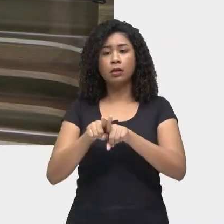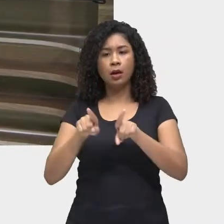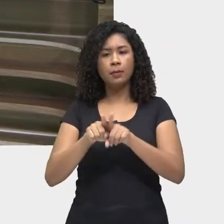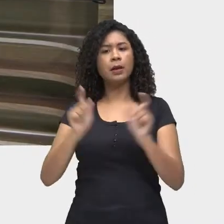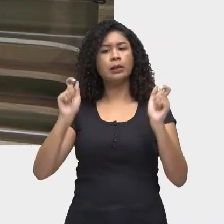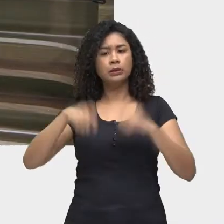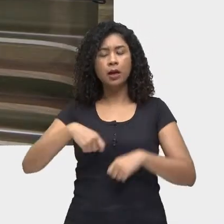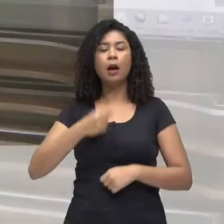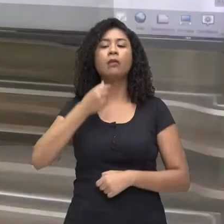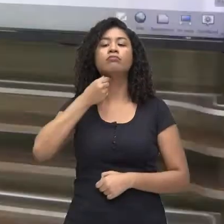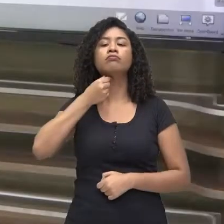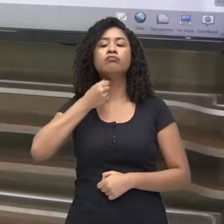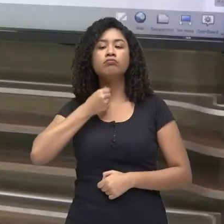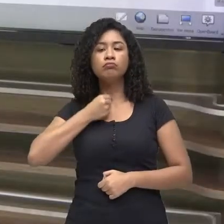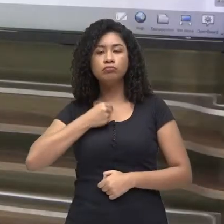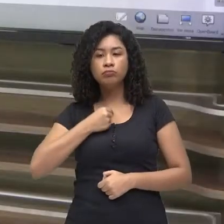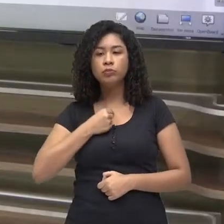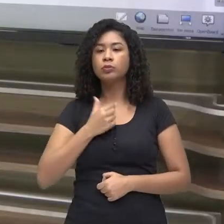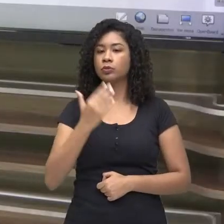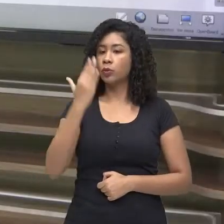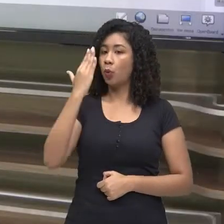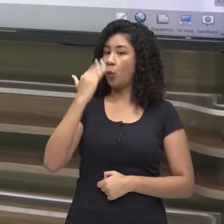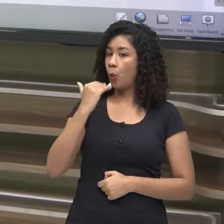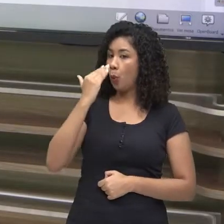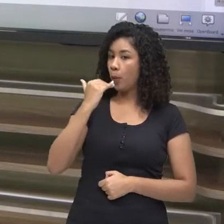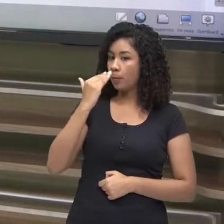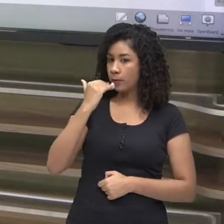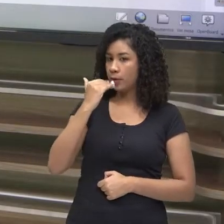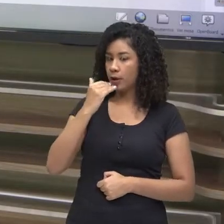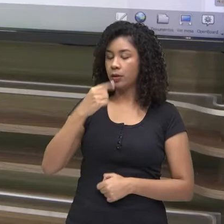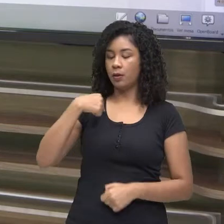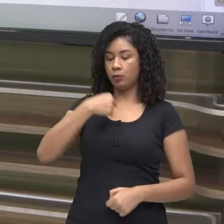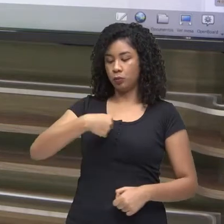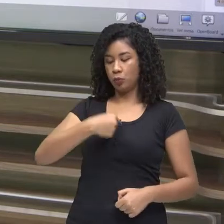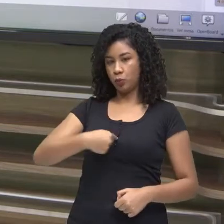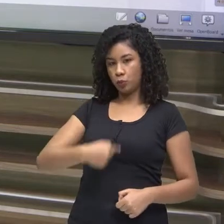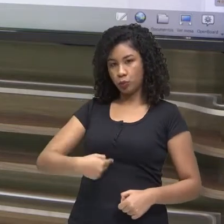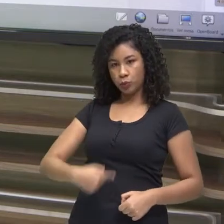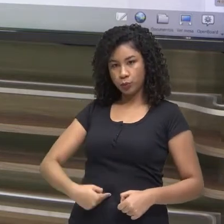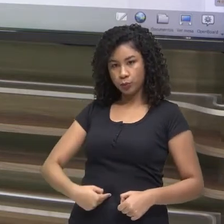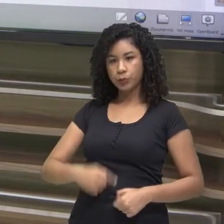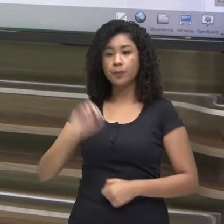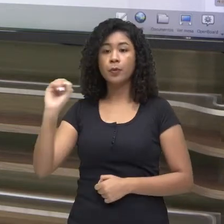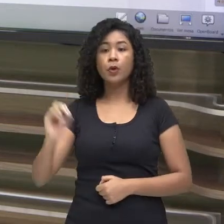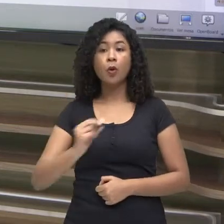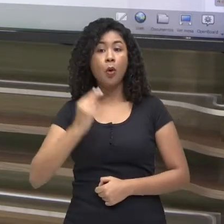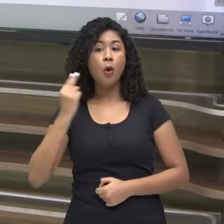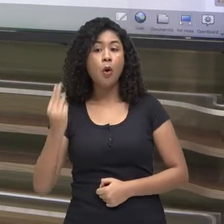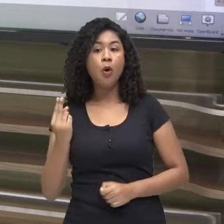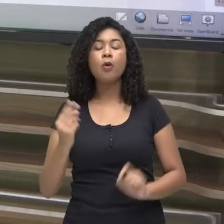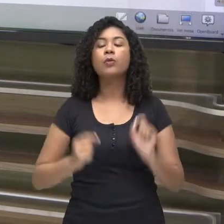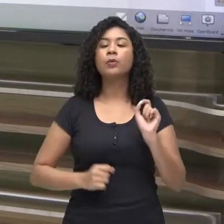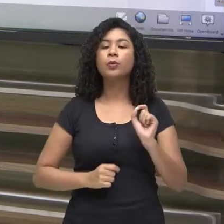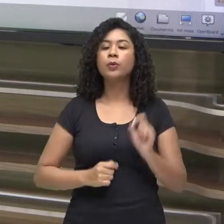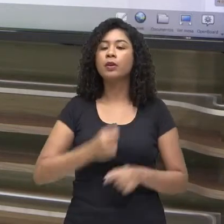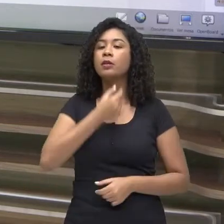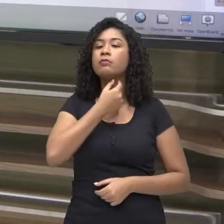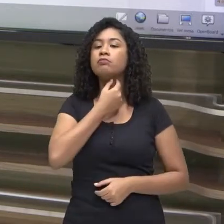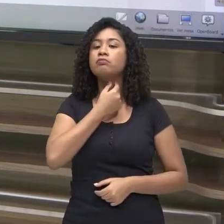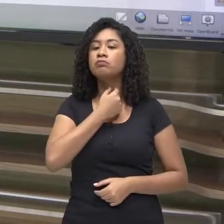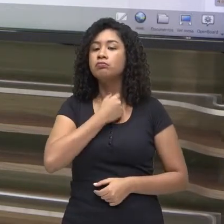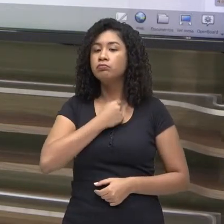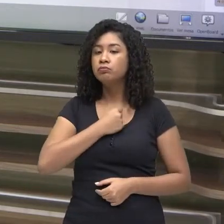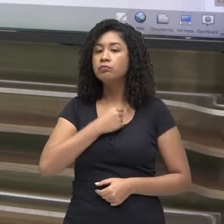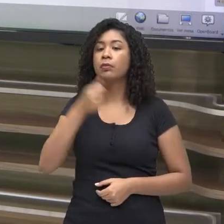passa o alimento, que vai seguir para o esôfago, o estômago e assim seguir o sistema digestório, mas também passa o ar,